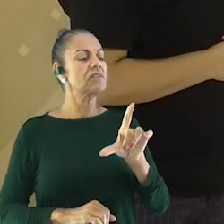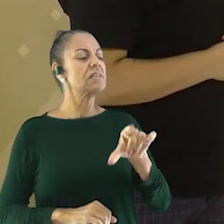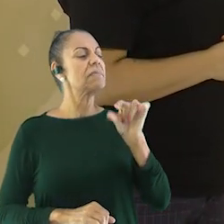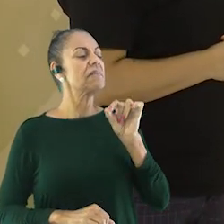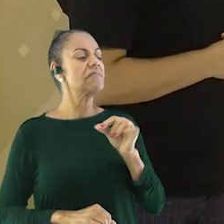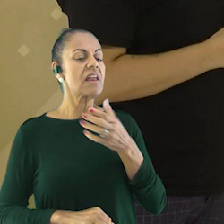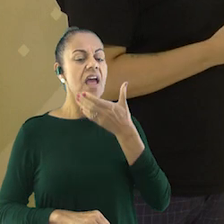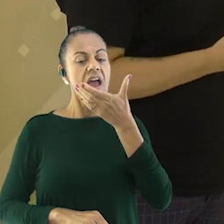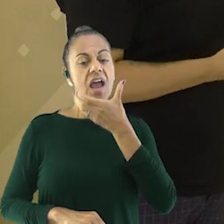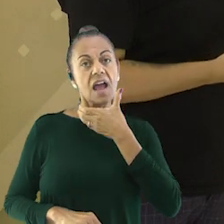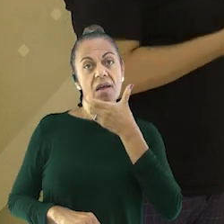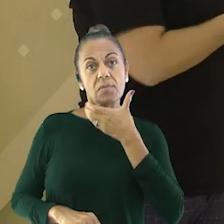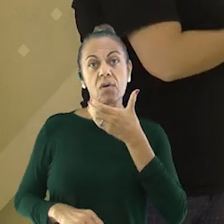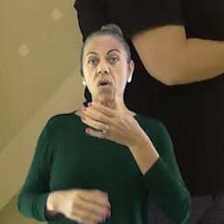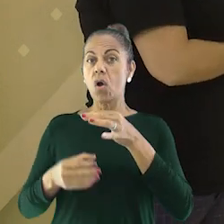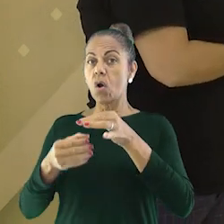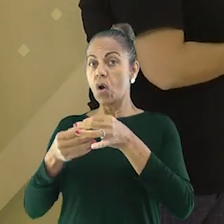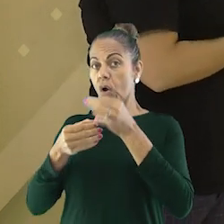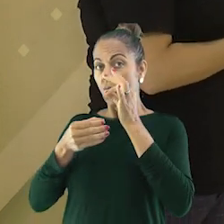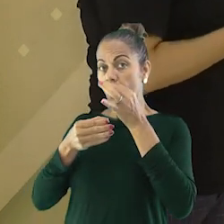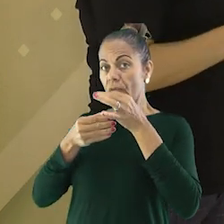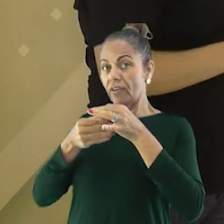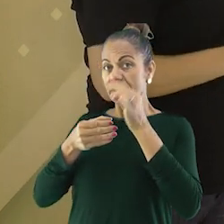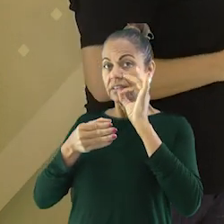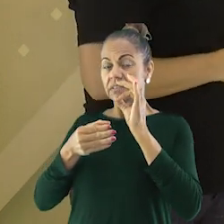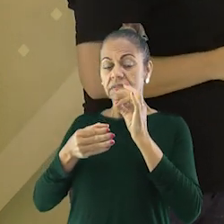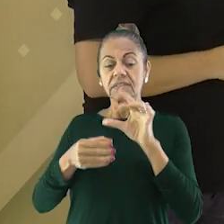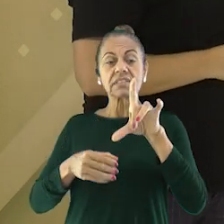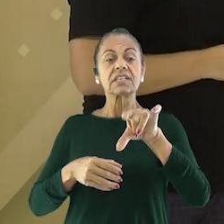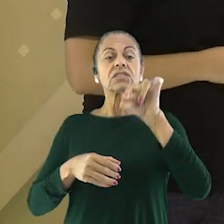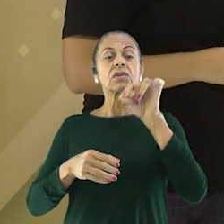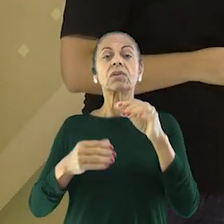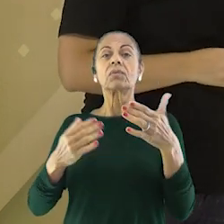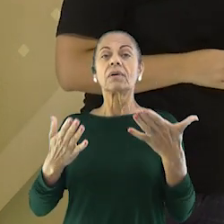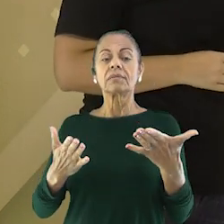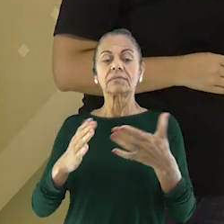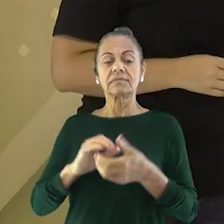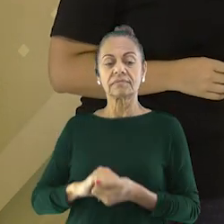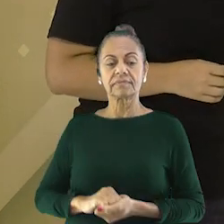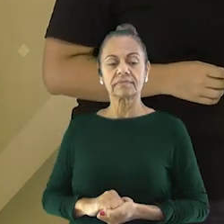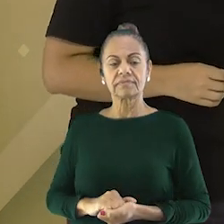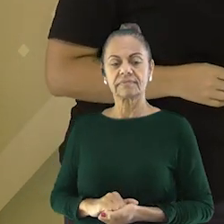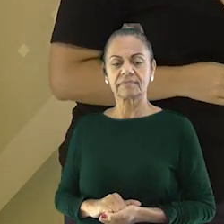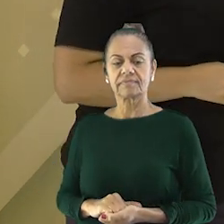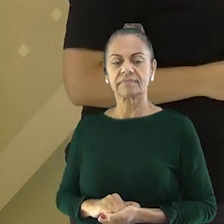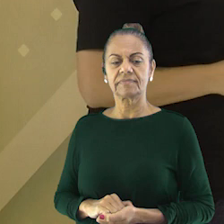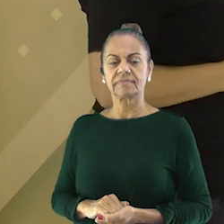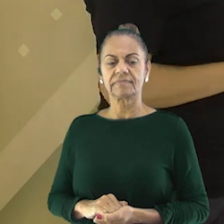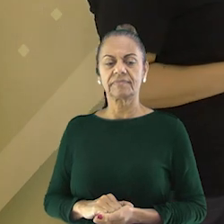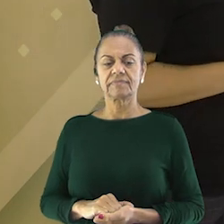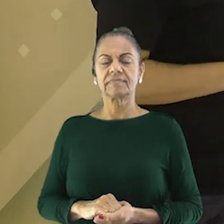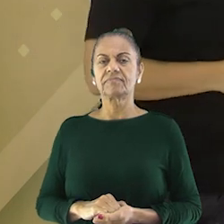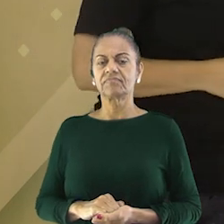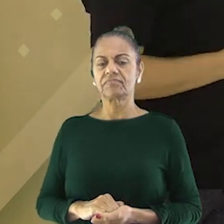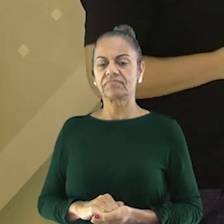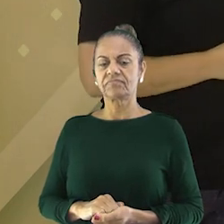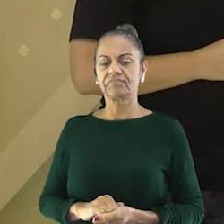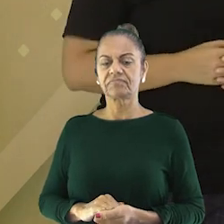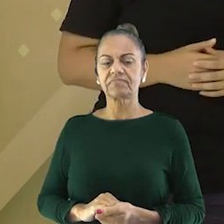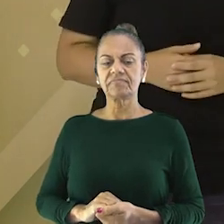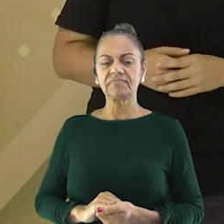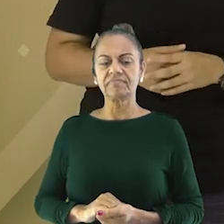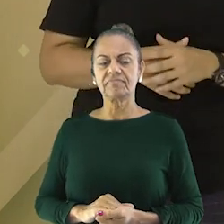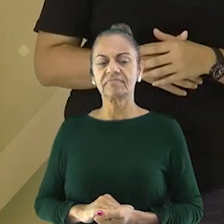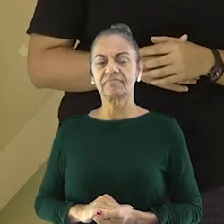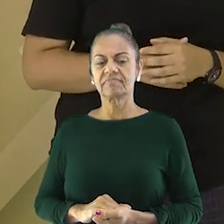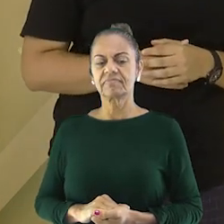or grapes? I like apples, but grapes are even more delicious. Do